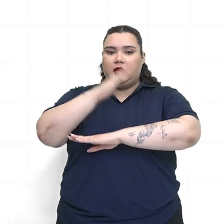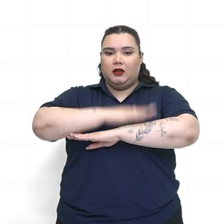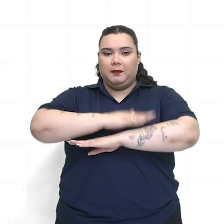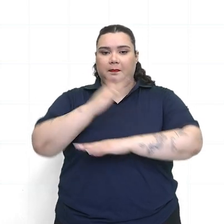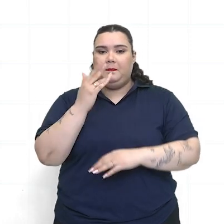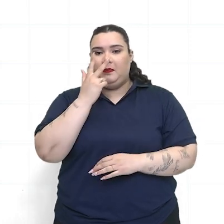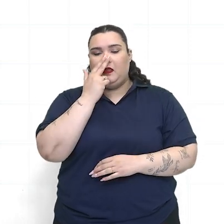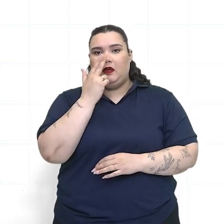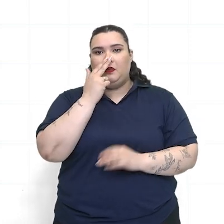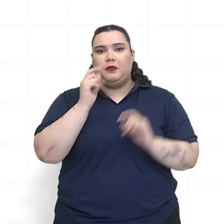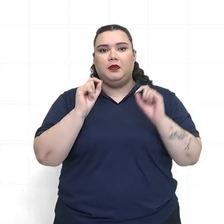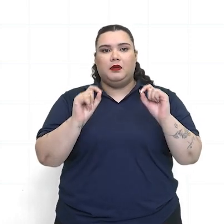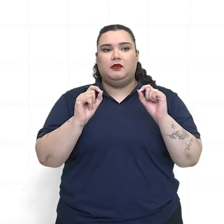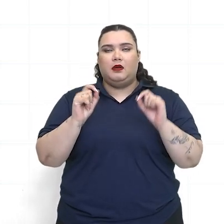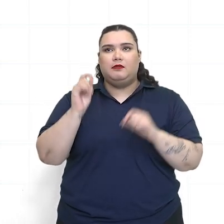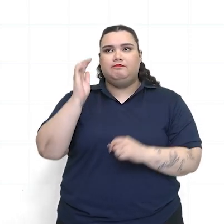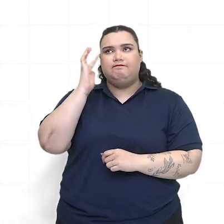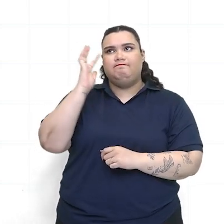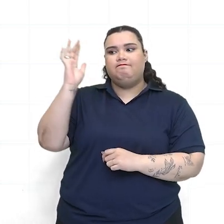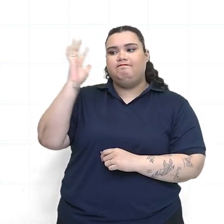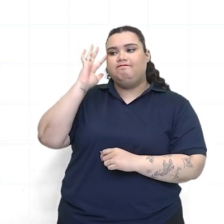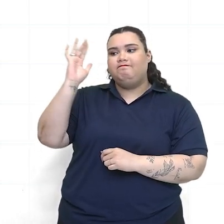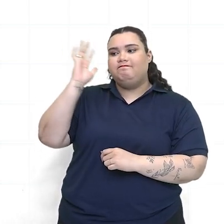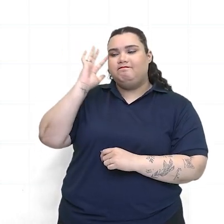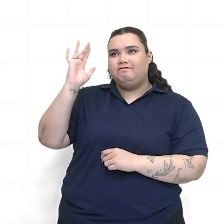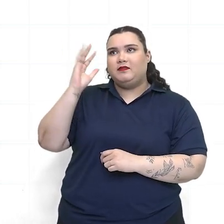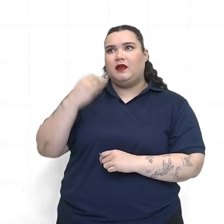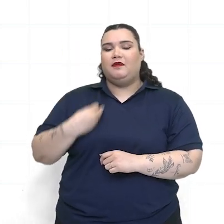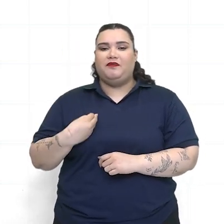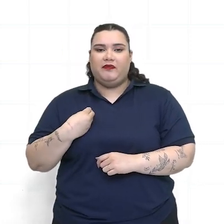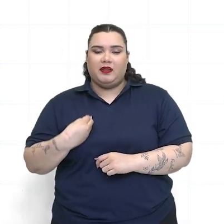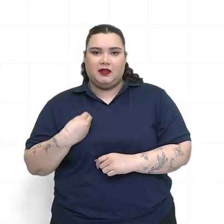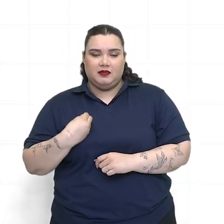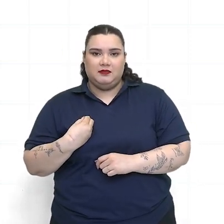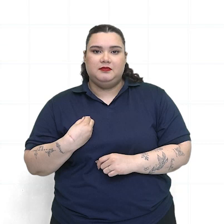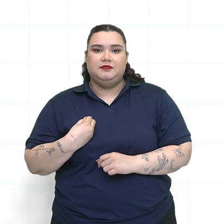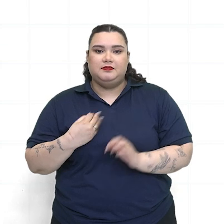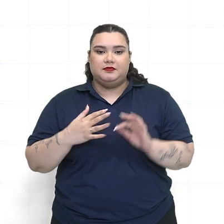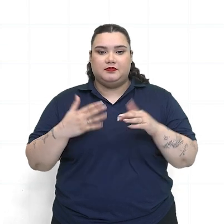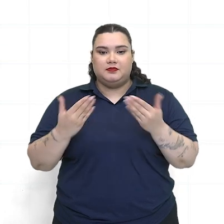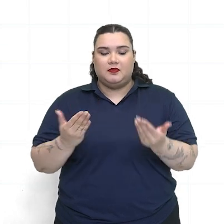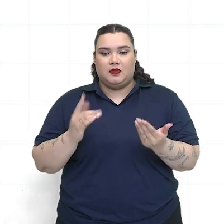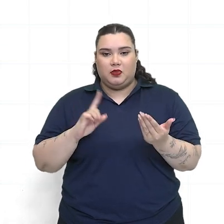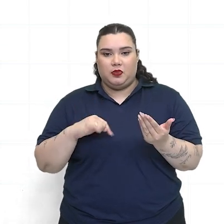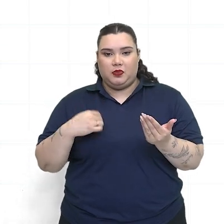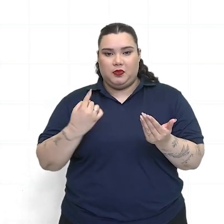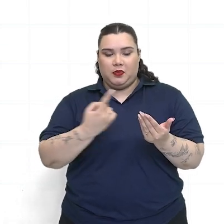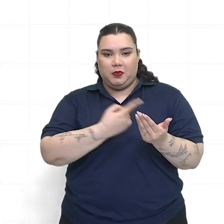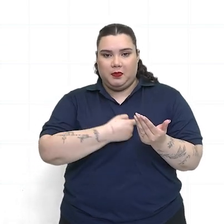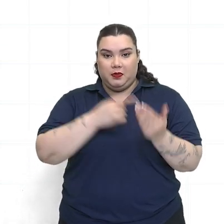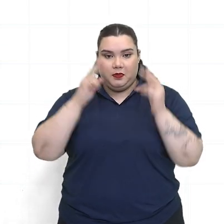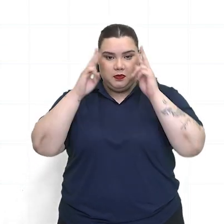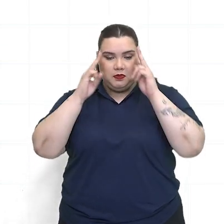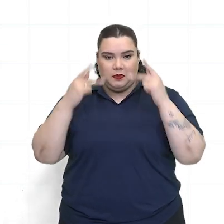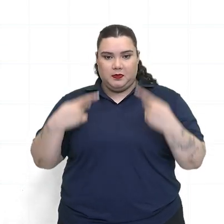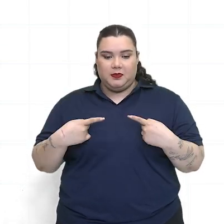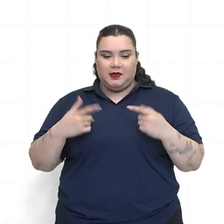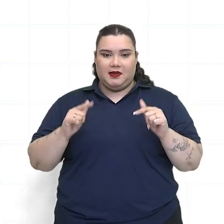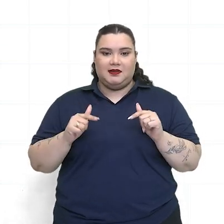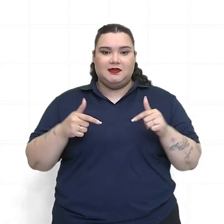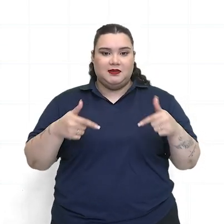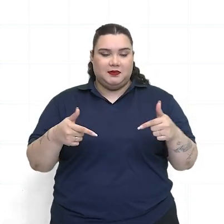se ele tivesse pensativo, né? E aí nós, claro, nós seres humanos que temos essa